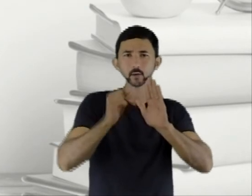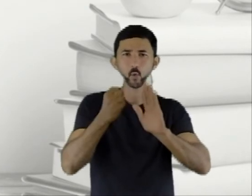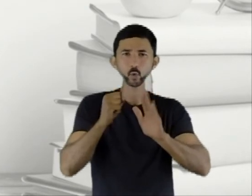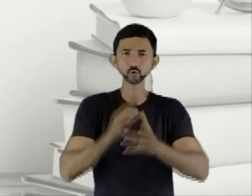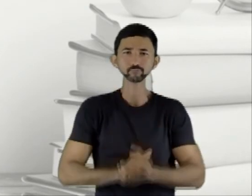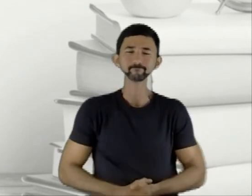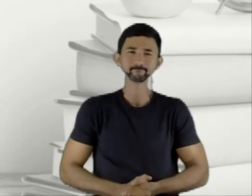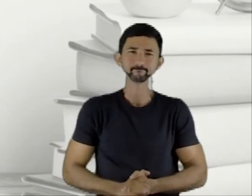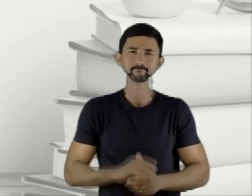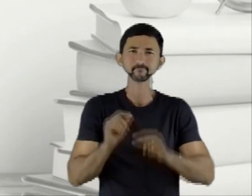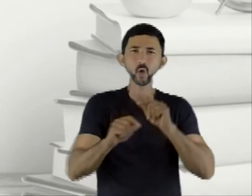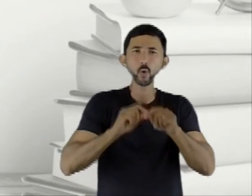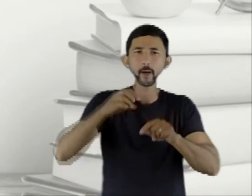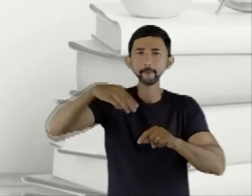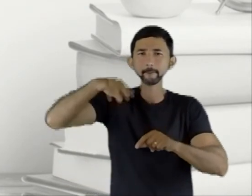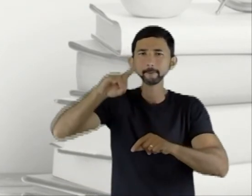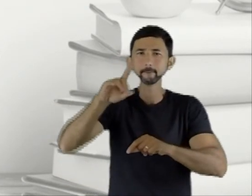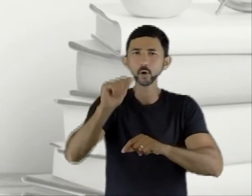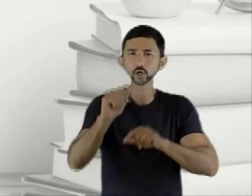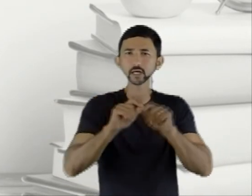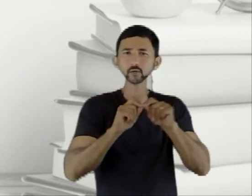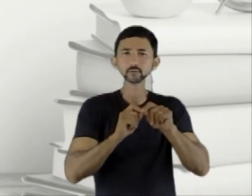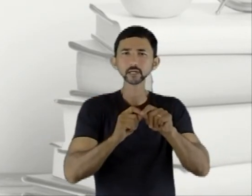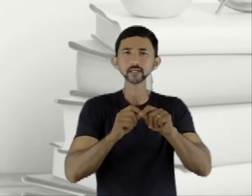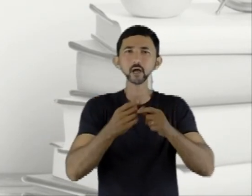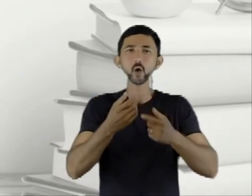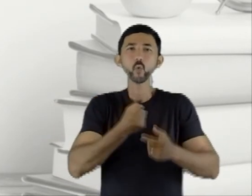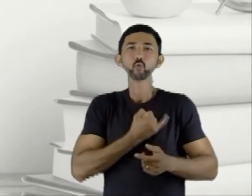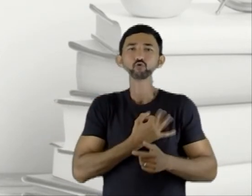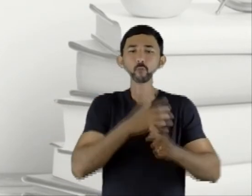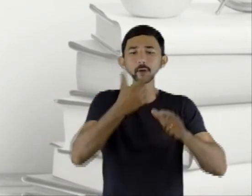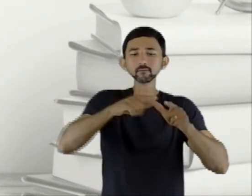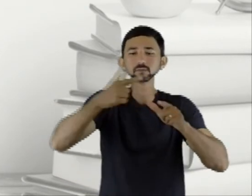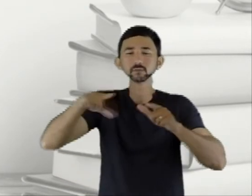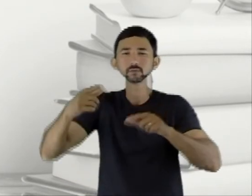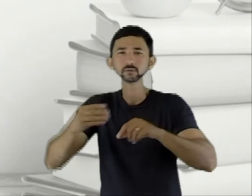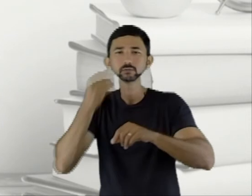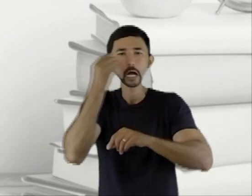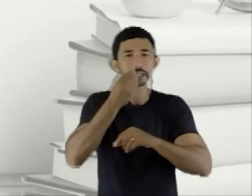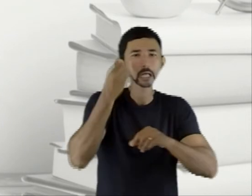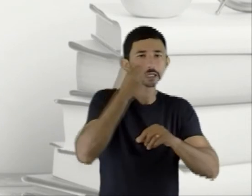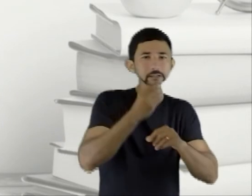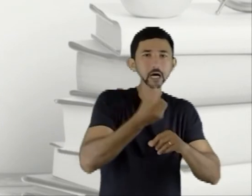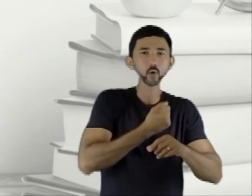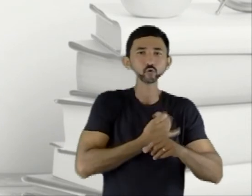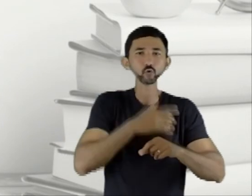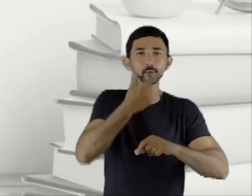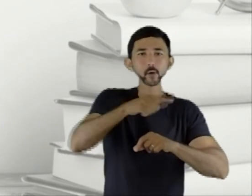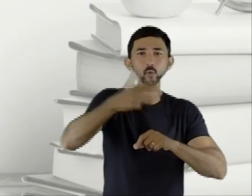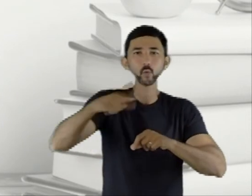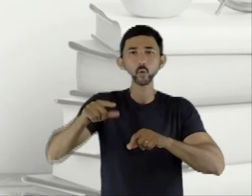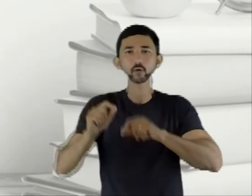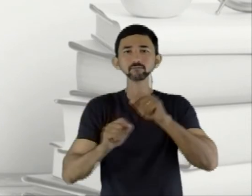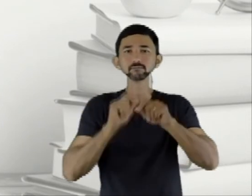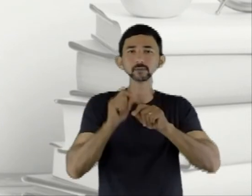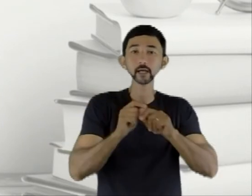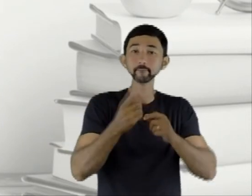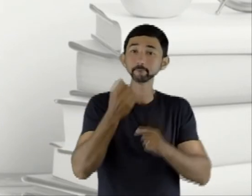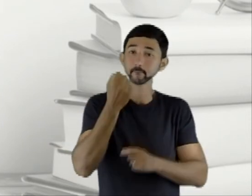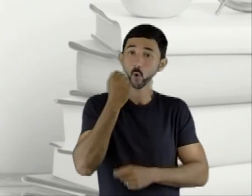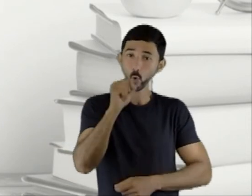vai verificar qual é o valor que mais se repete aí. Então, fazendo a análise, o valor que mais se repete é o